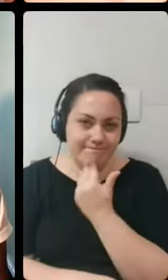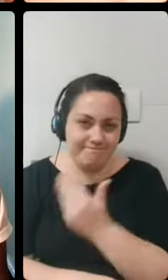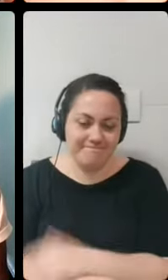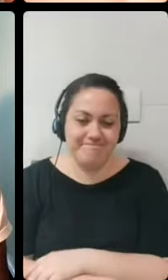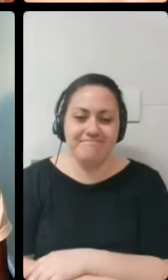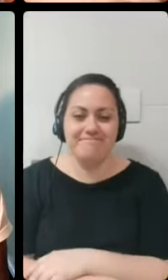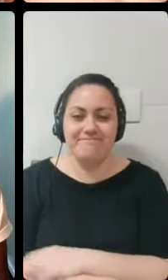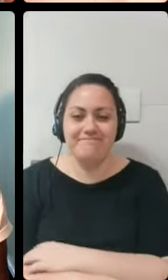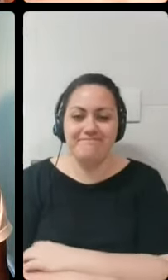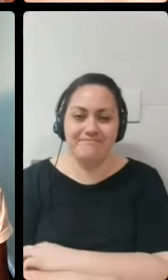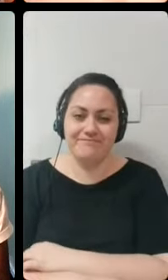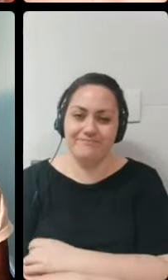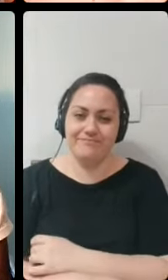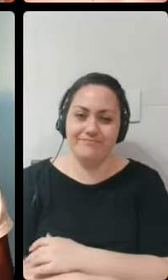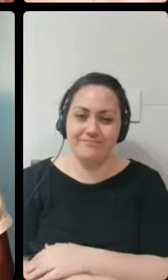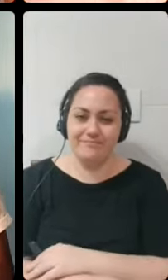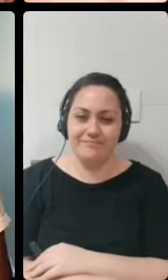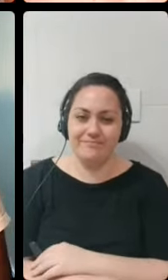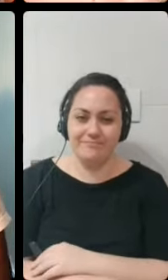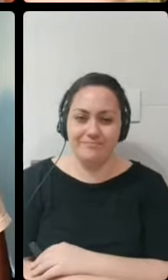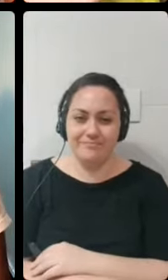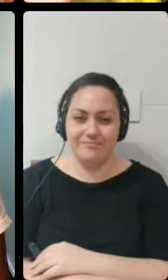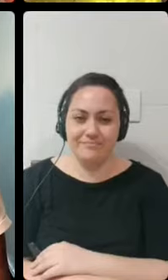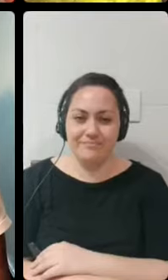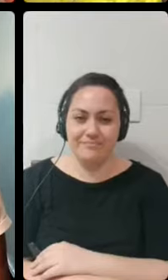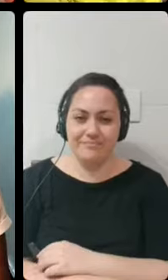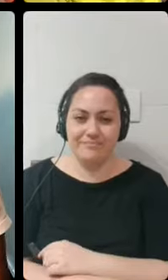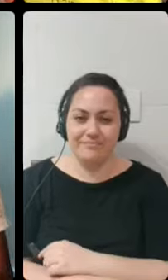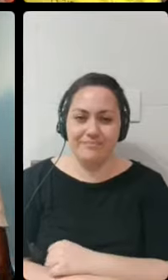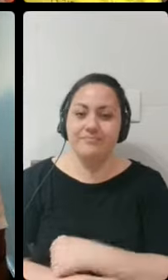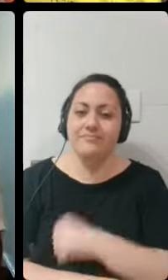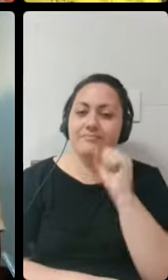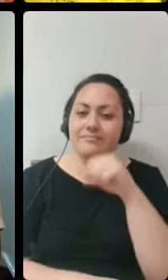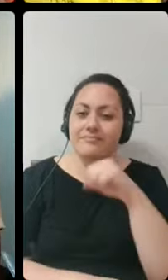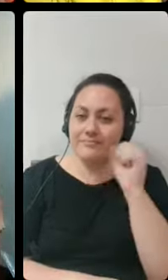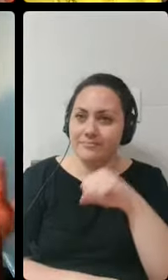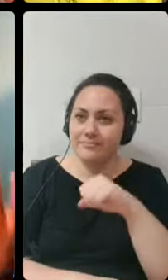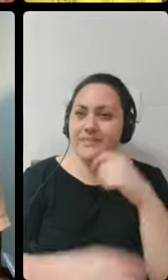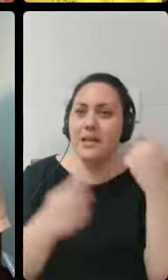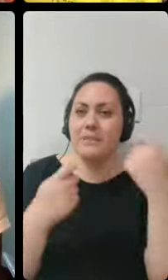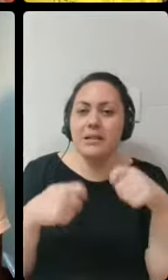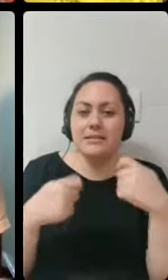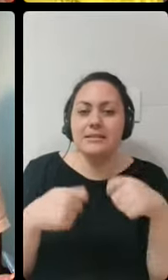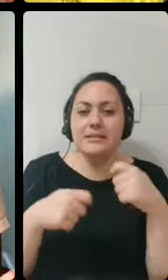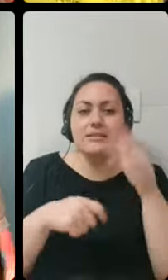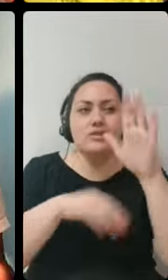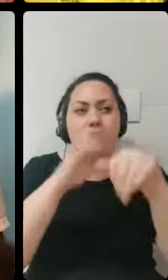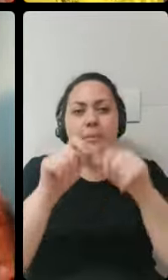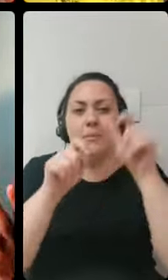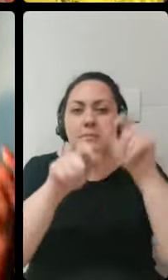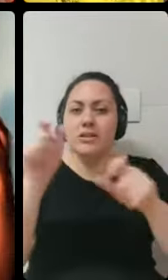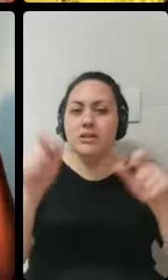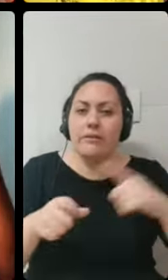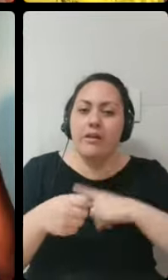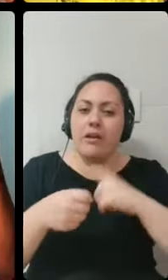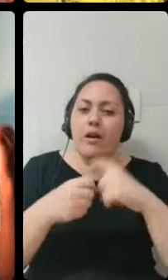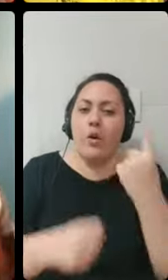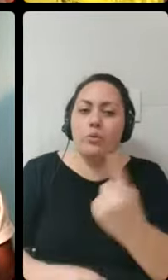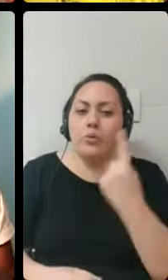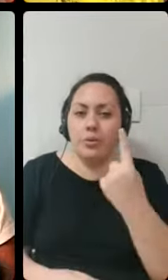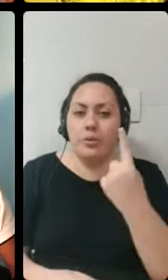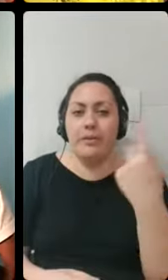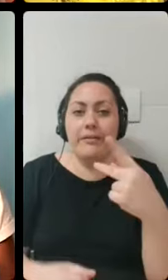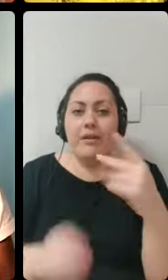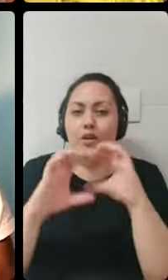Né? Era tudo, era essa questão de poder chamar as pessoas, da que a gente falou, né? Da autonomia para a comunidade, para aquelas